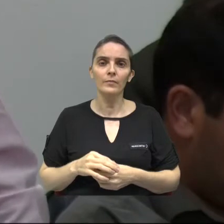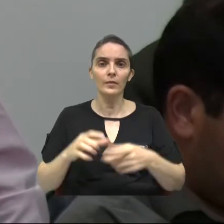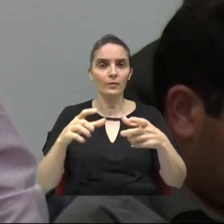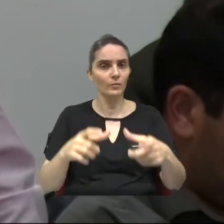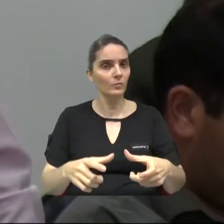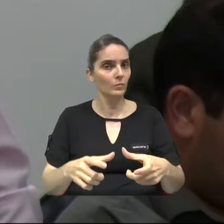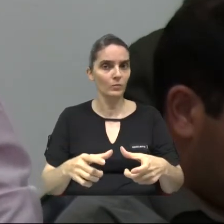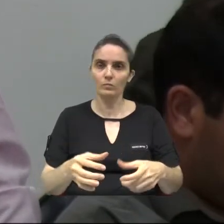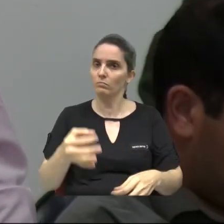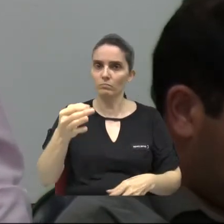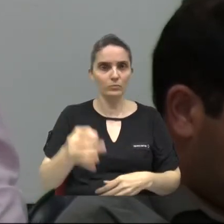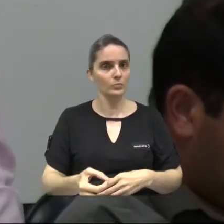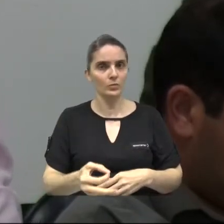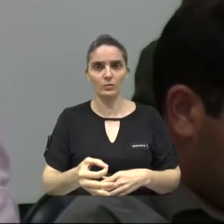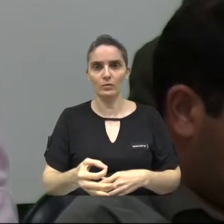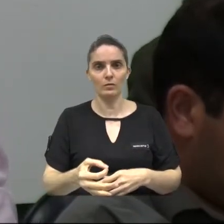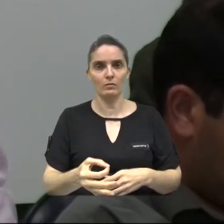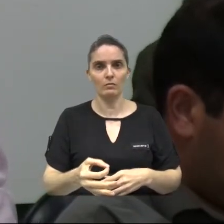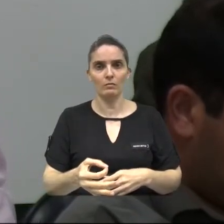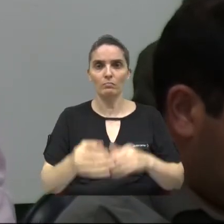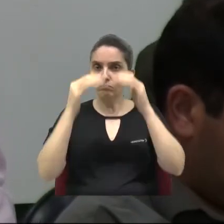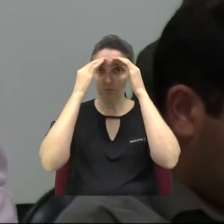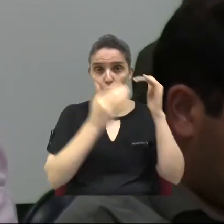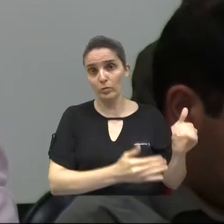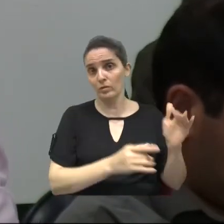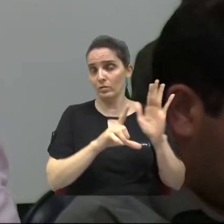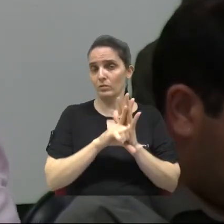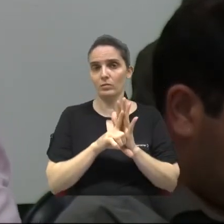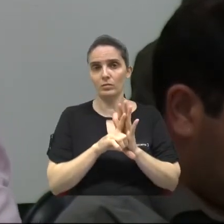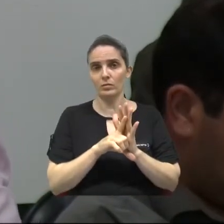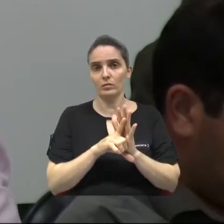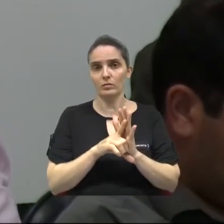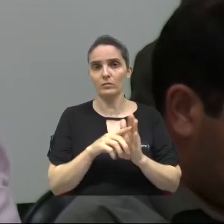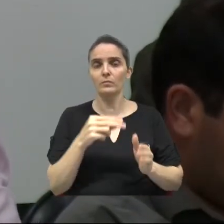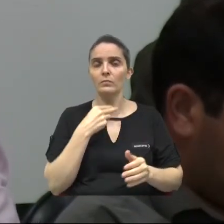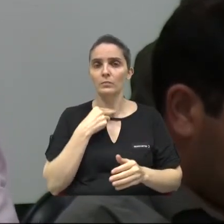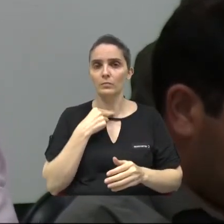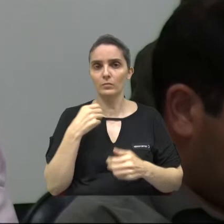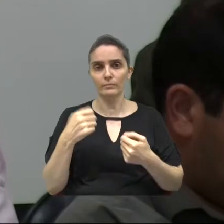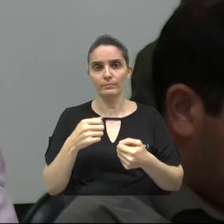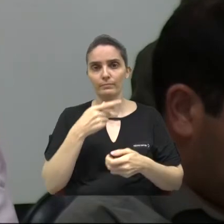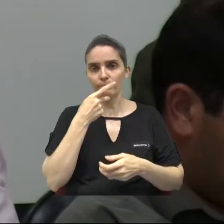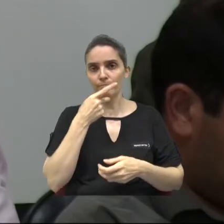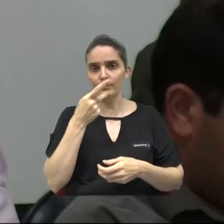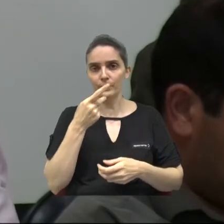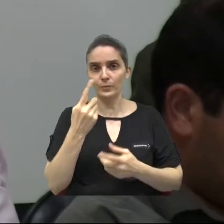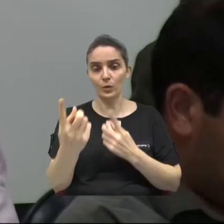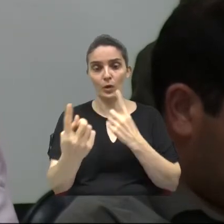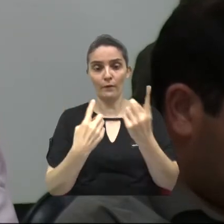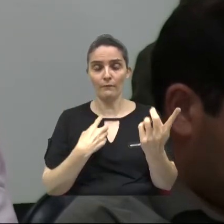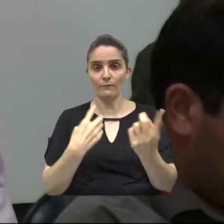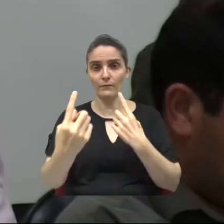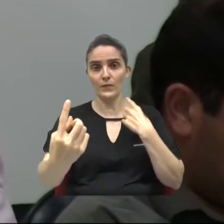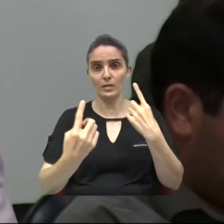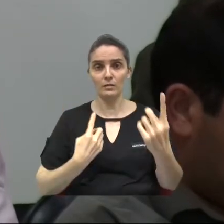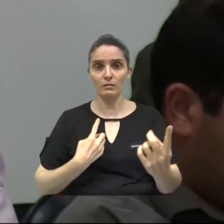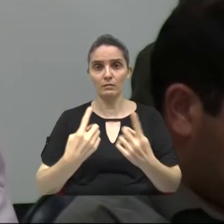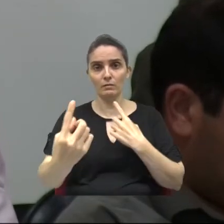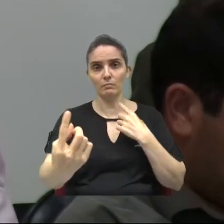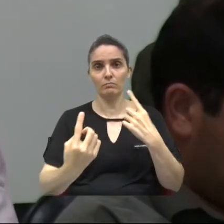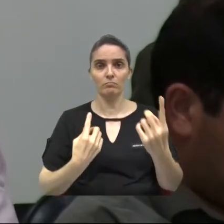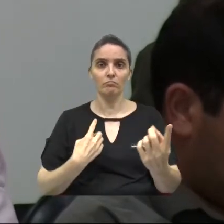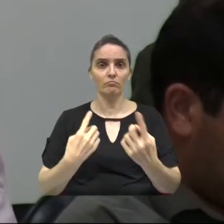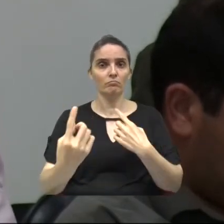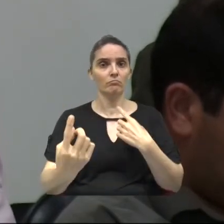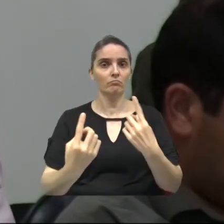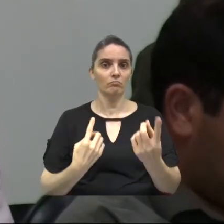inadequado e ilegal. Agora, não podemos deixar de falar que ali é uma avenida, e para